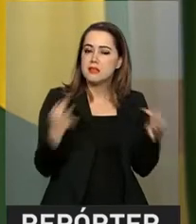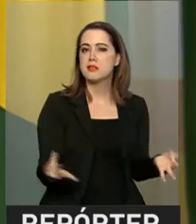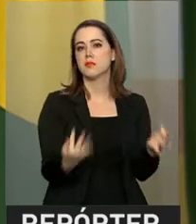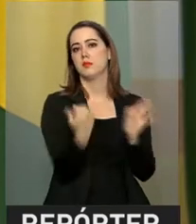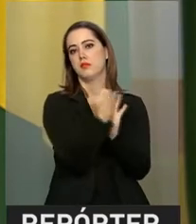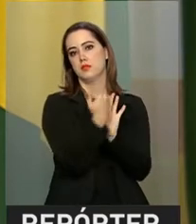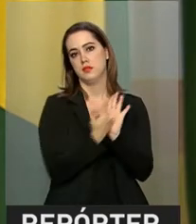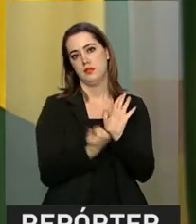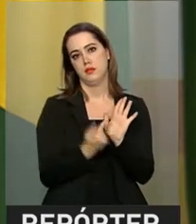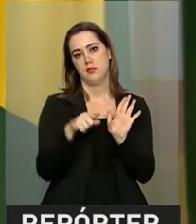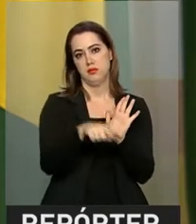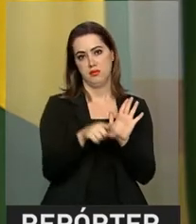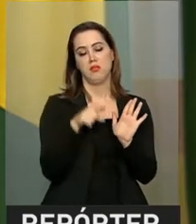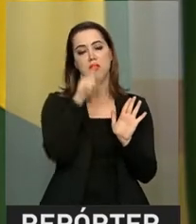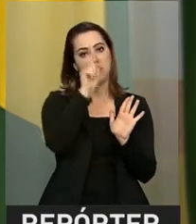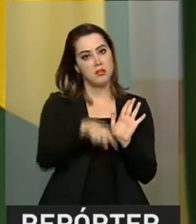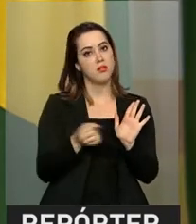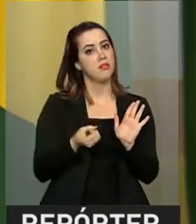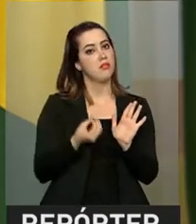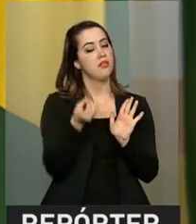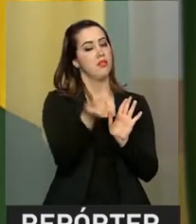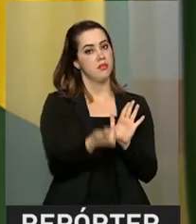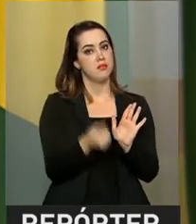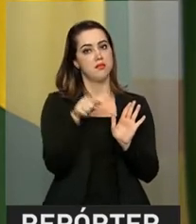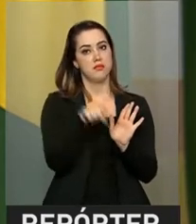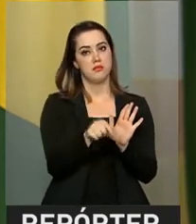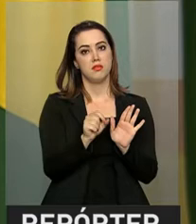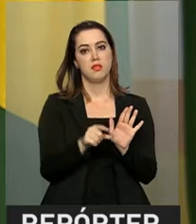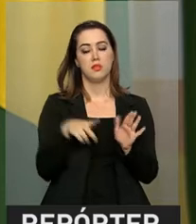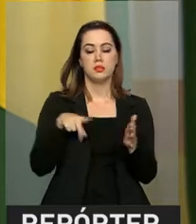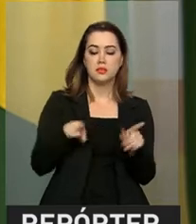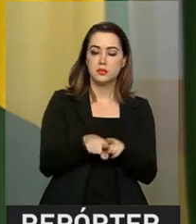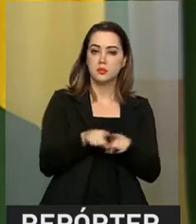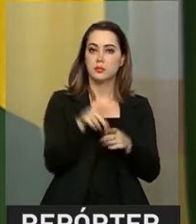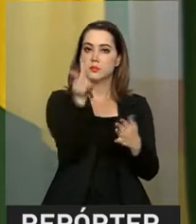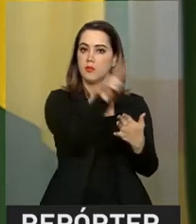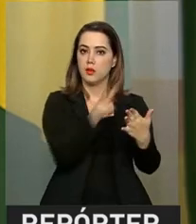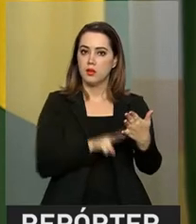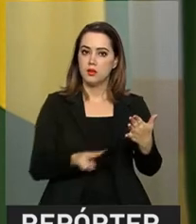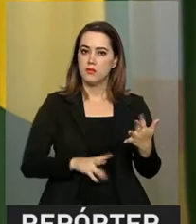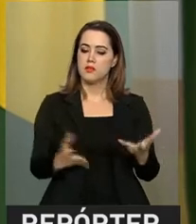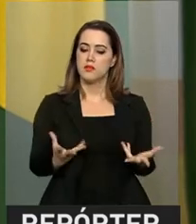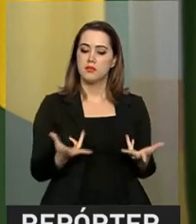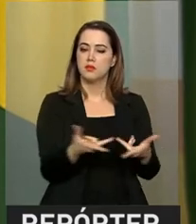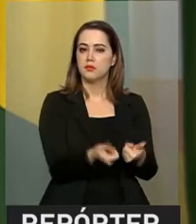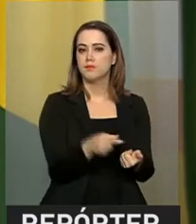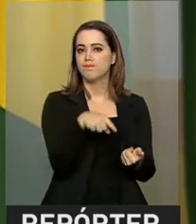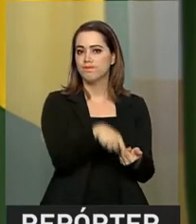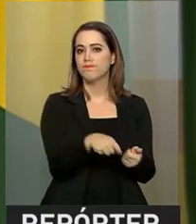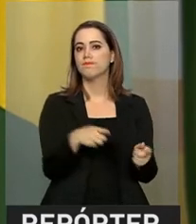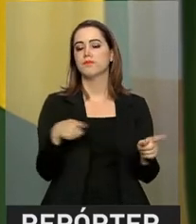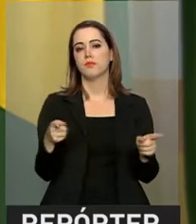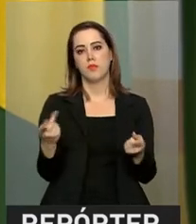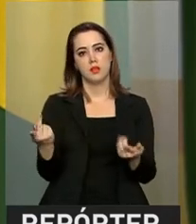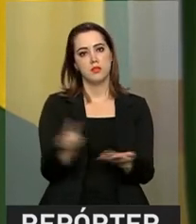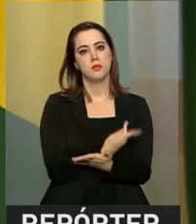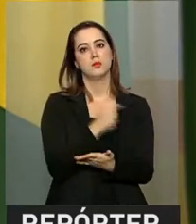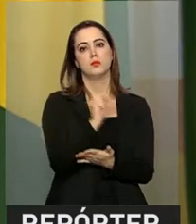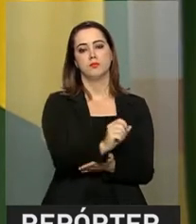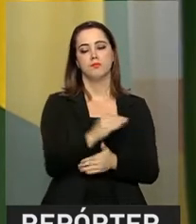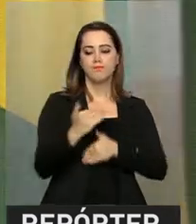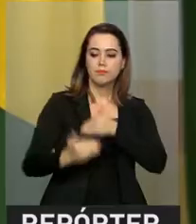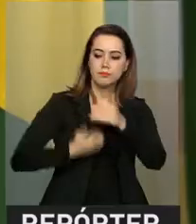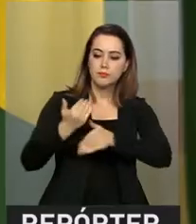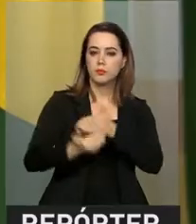se dará, como anunciado, também na fiscalização eficiente que será